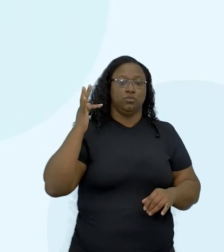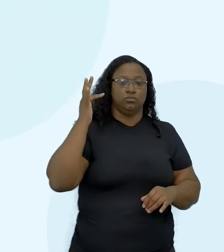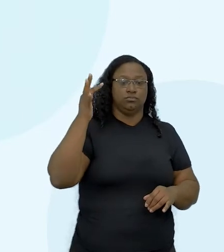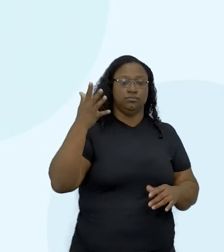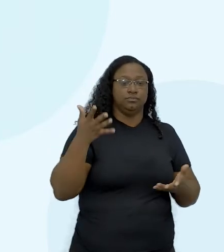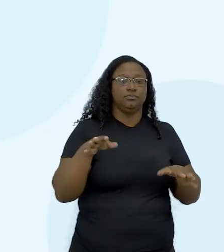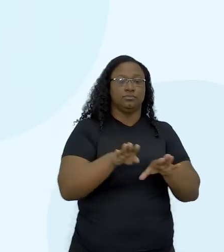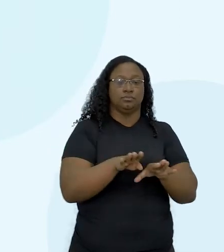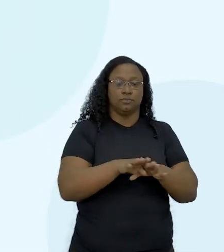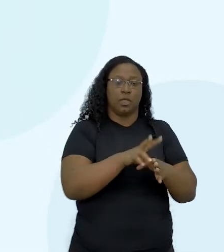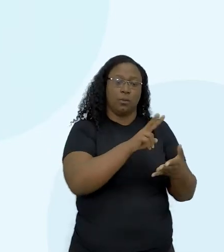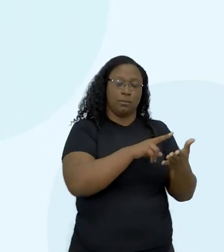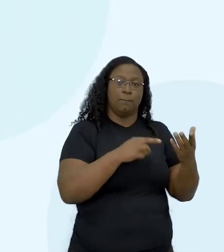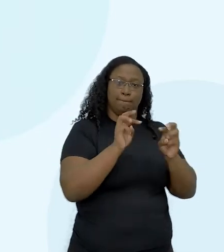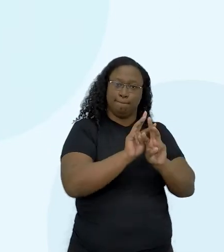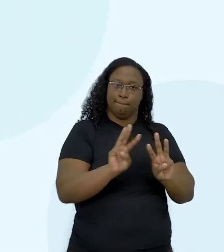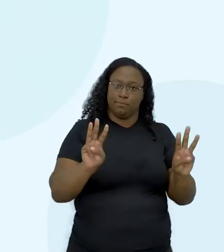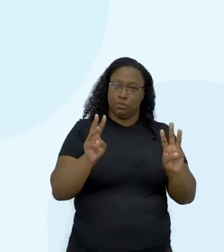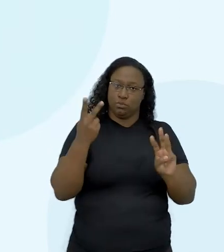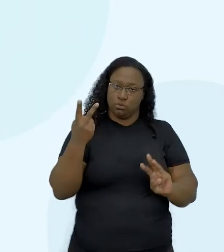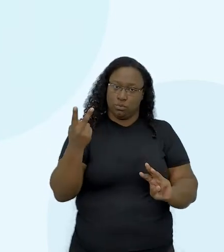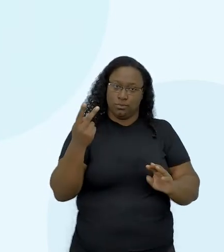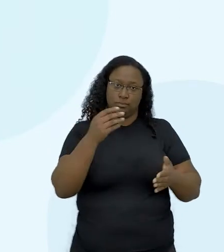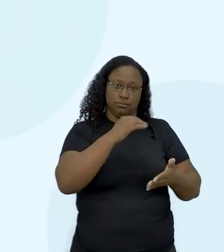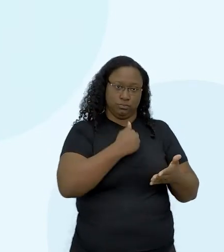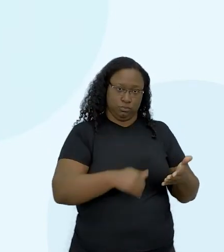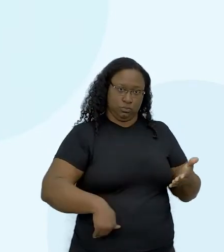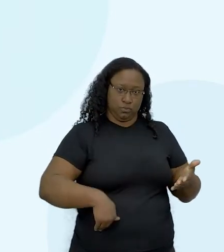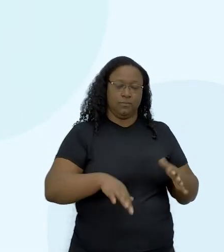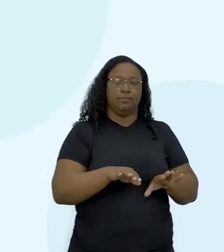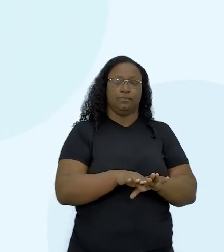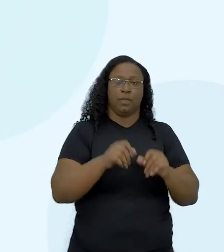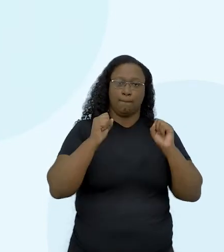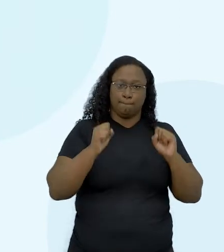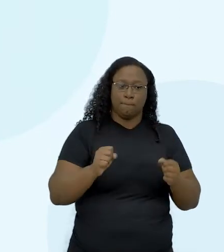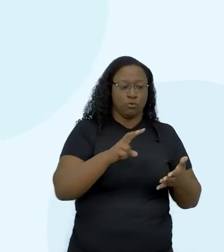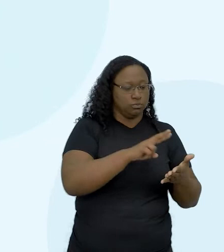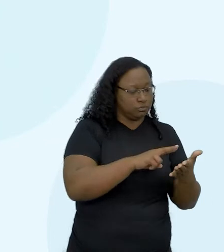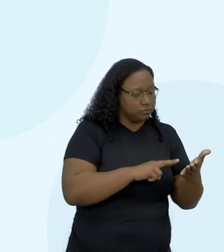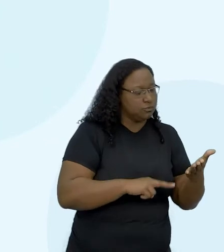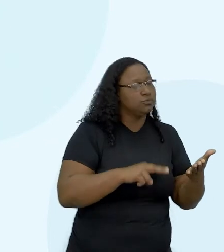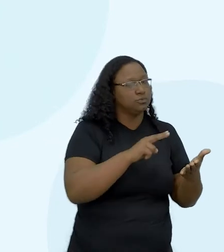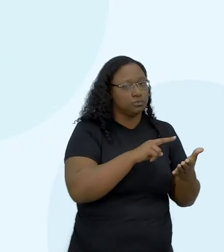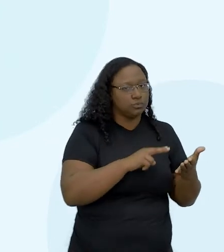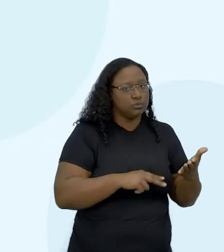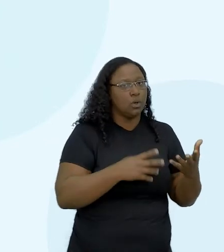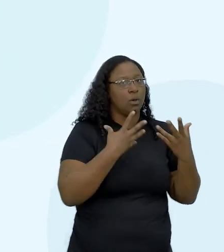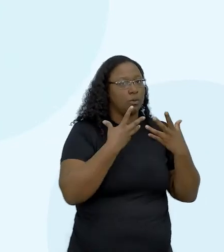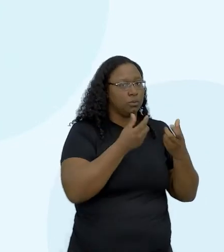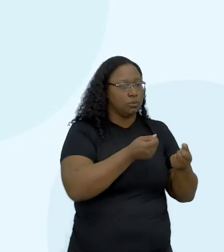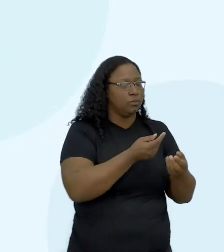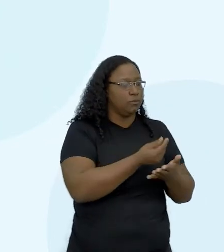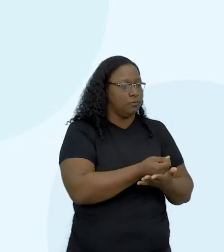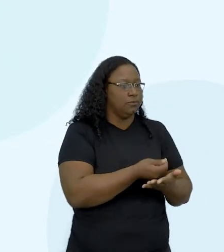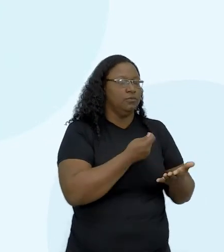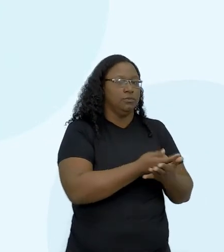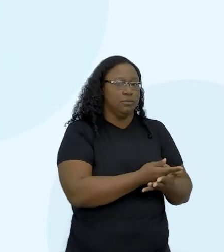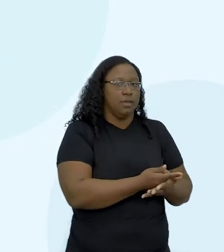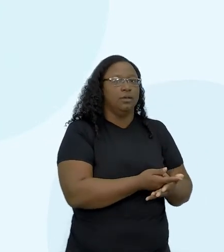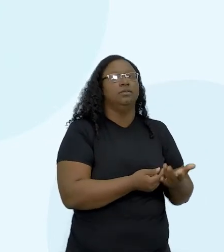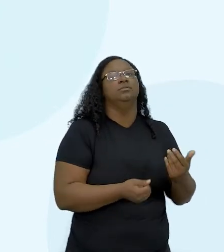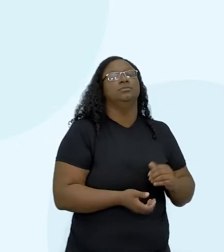Pesquisa Energética. São 2 sites oficiais aí do governo, onde você pode acompanhar os investimentos, o que